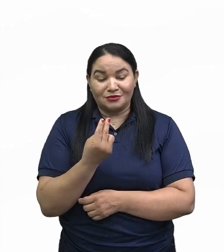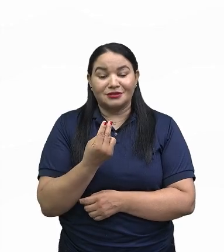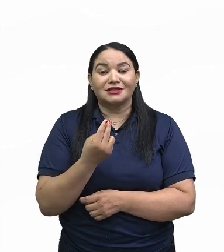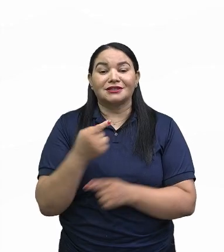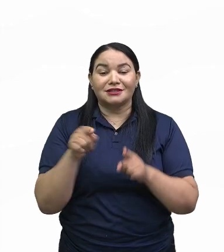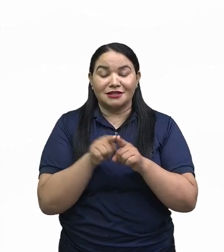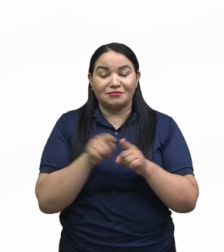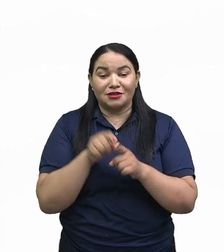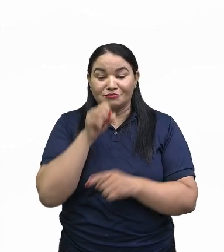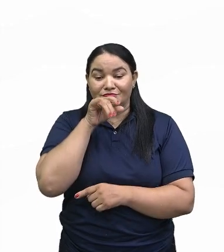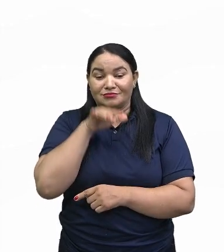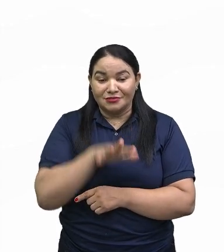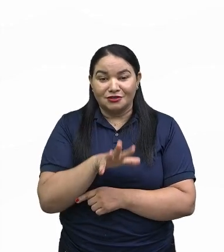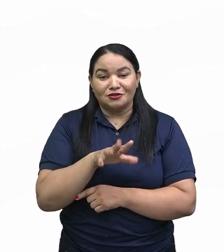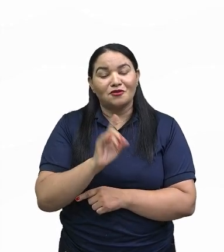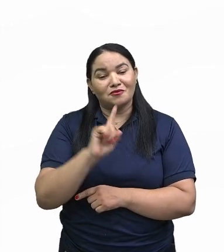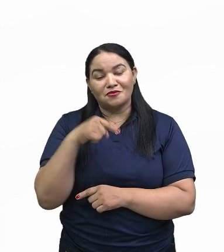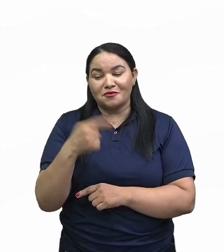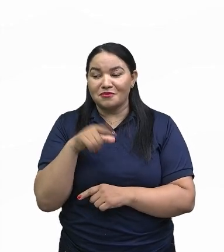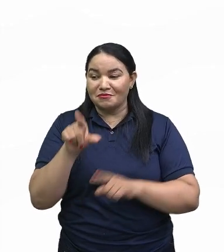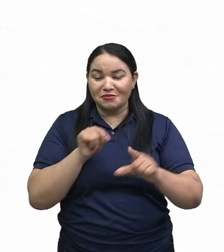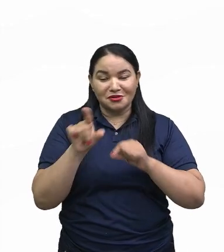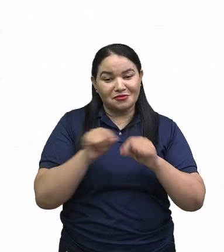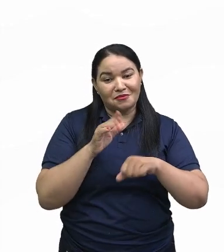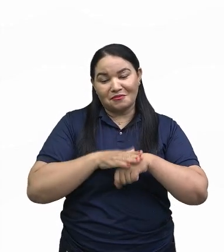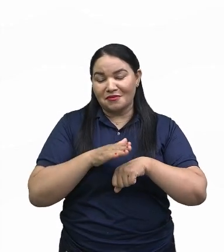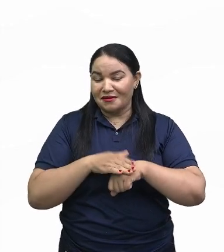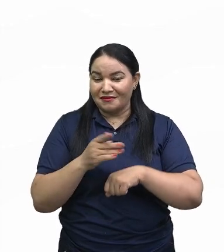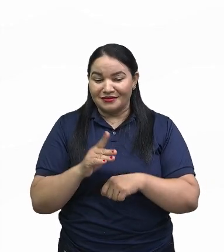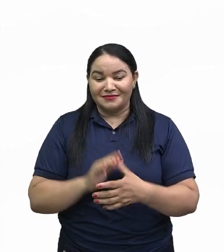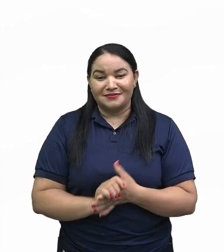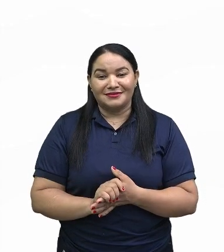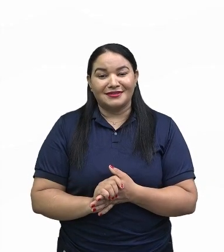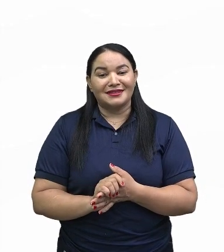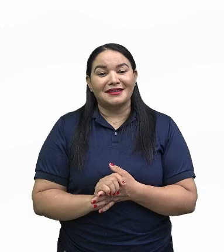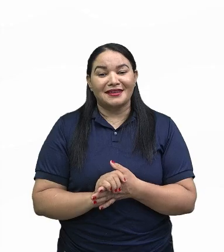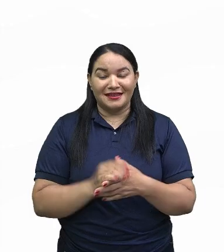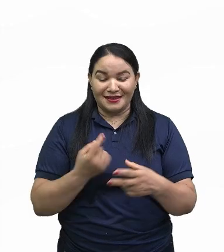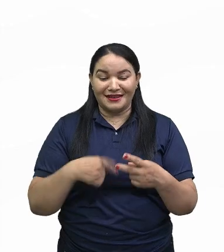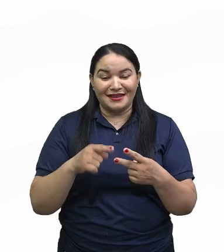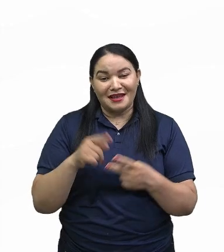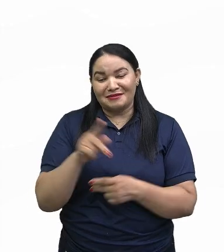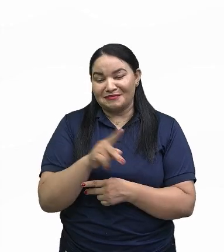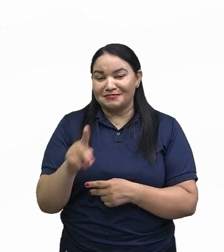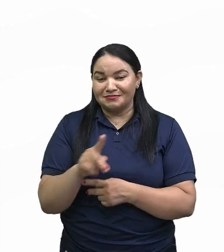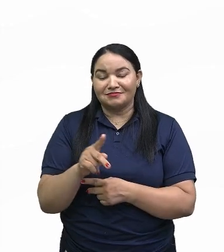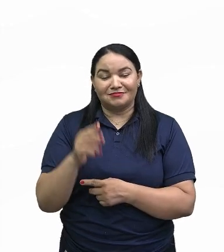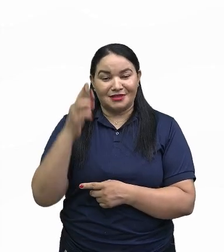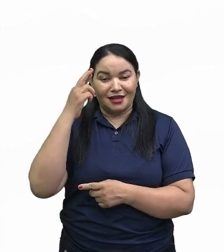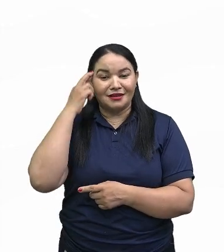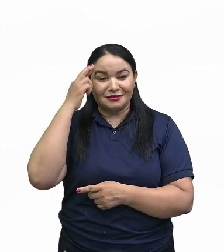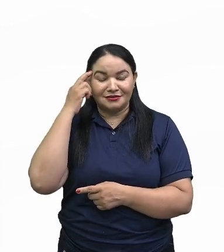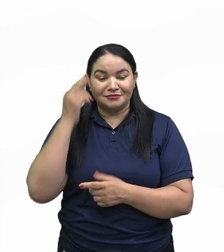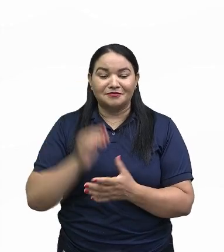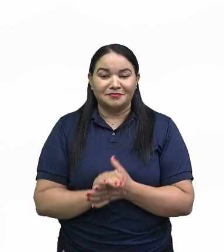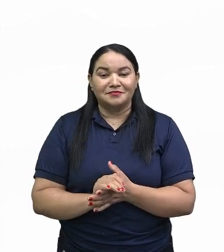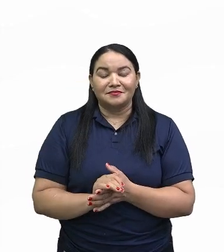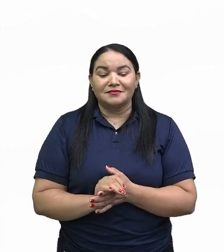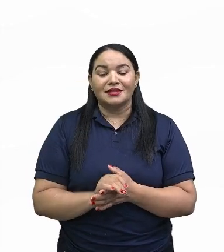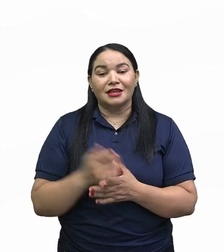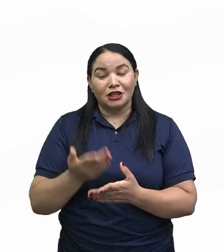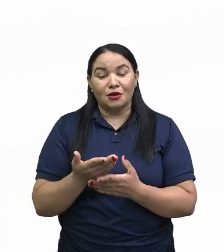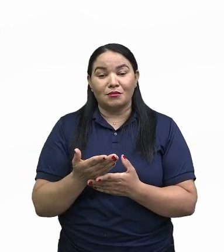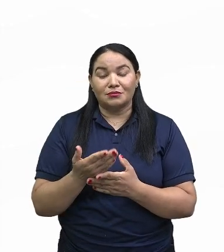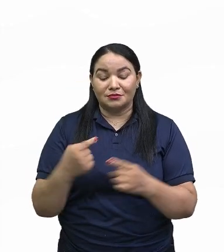expelir resíduos. O resto é opcional, né? Nem um pouco romântica. Trouxe justamente essa visão aí mais prática, né? Mais científica.